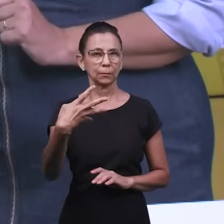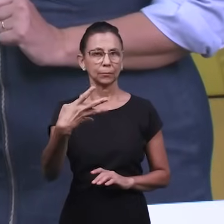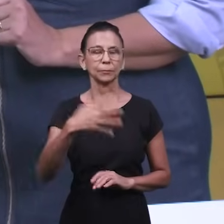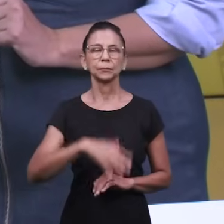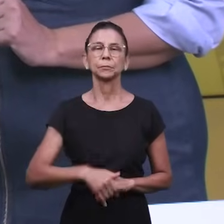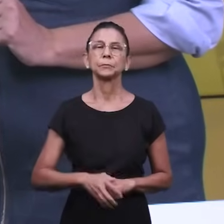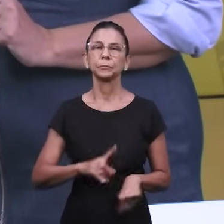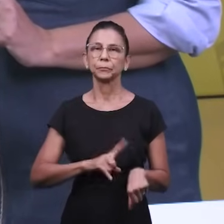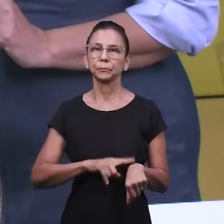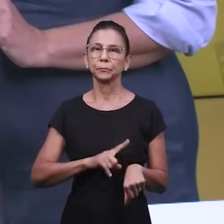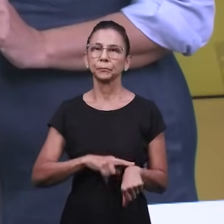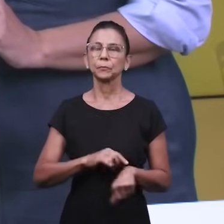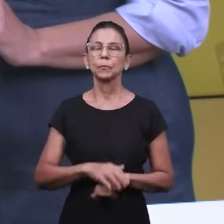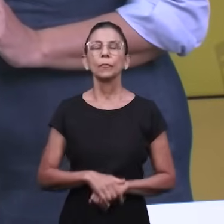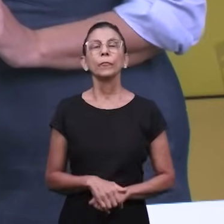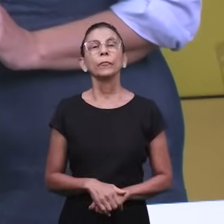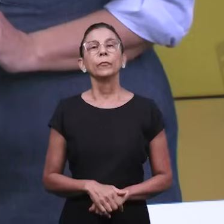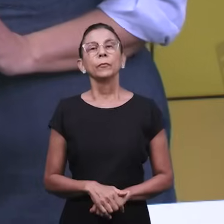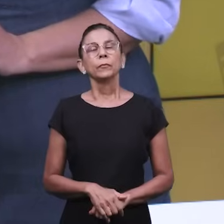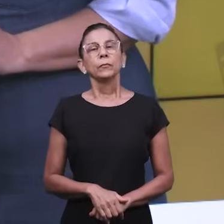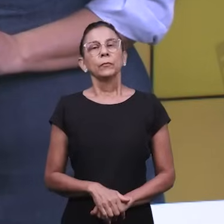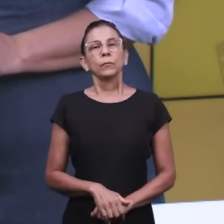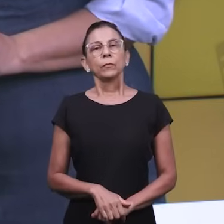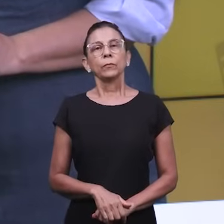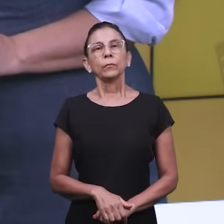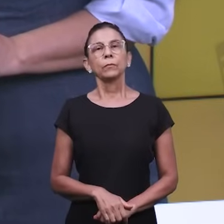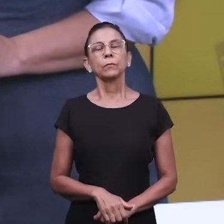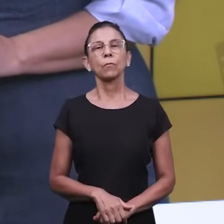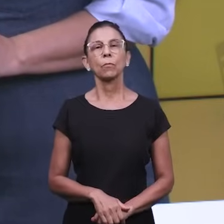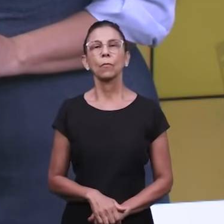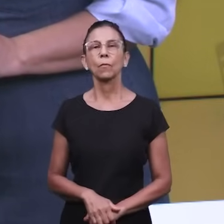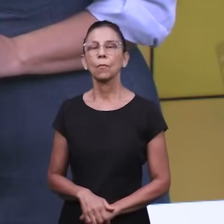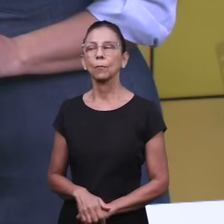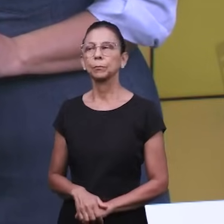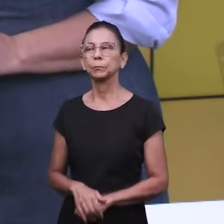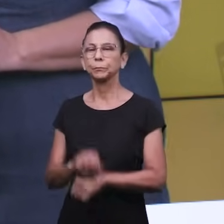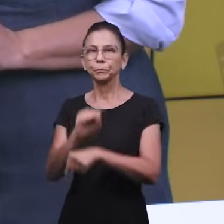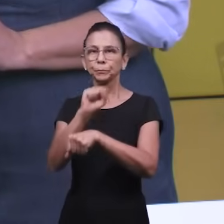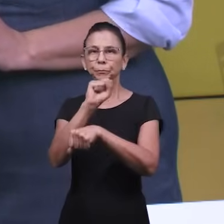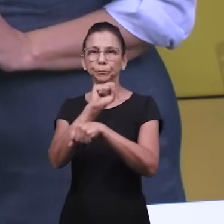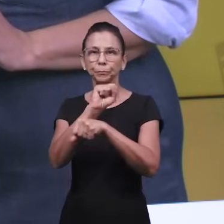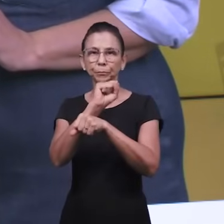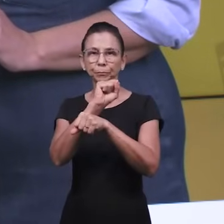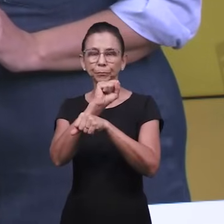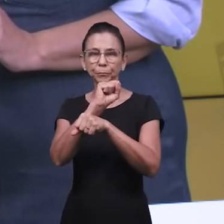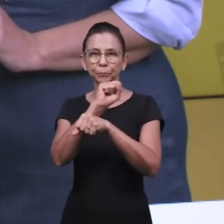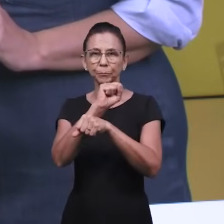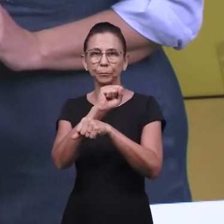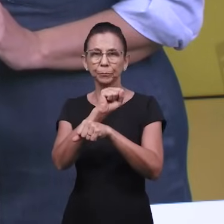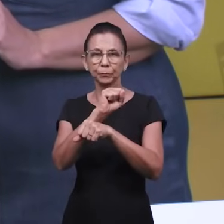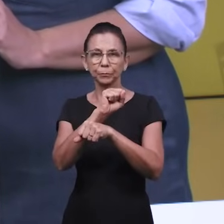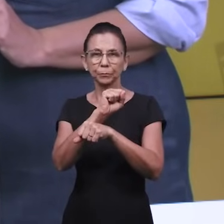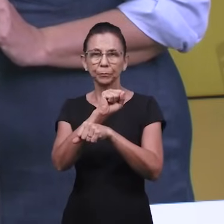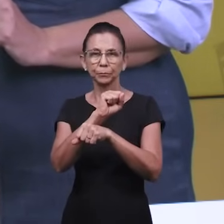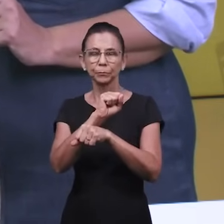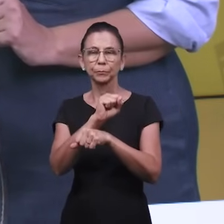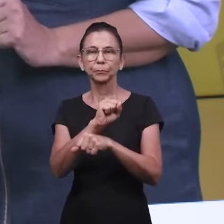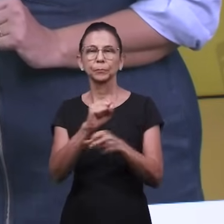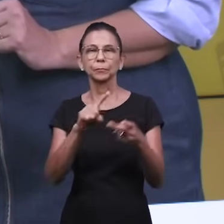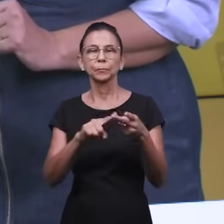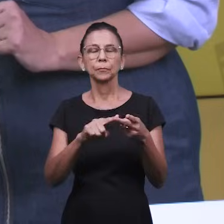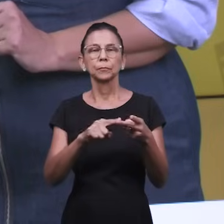4. Aqui nós vamos ter silêncio no primeiro tempo, vamos tocar no segundo